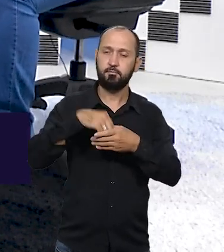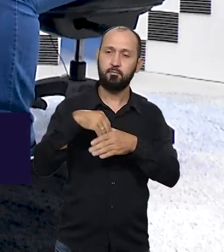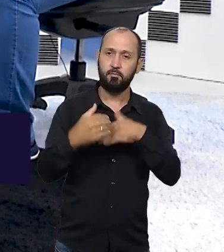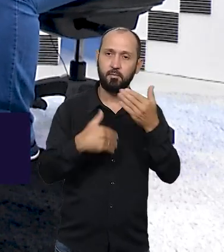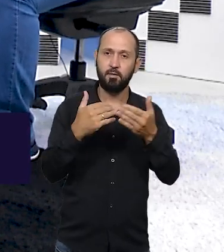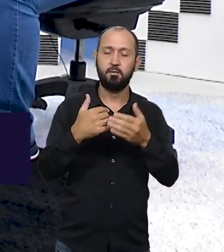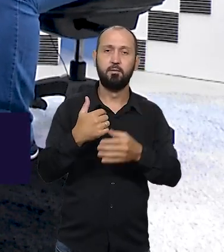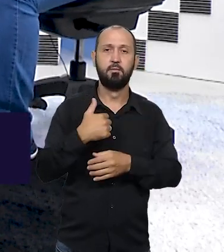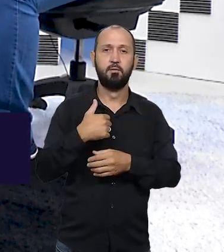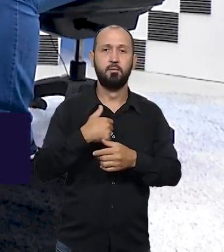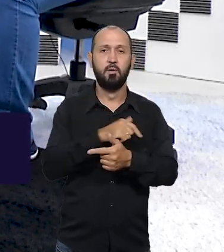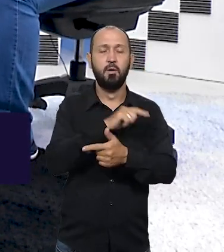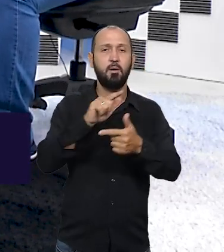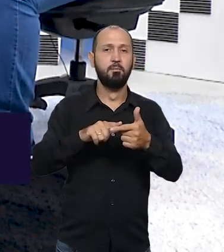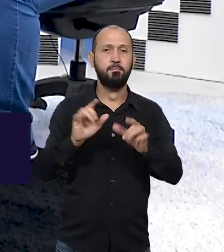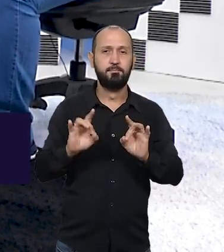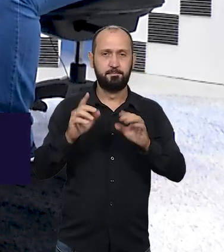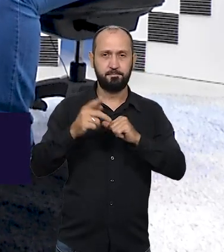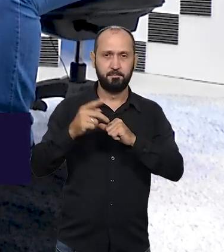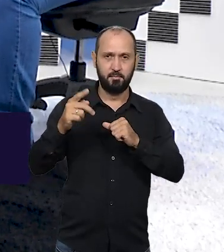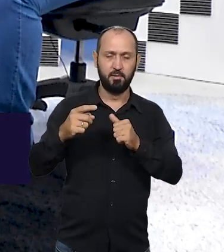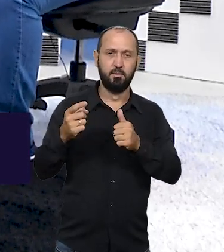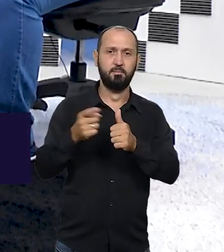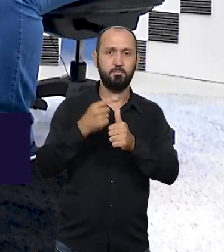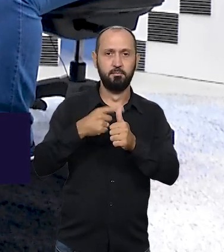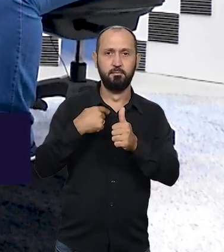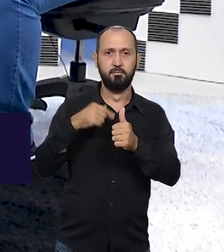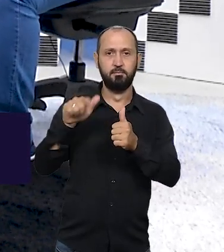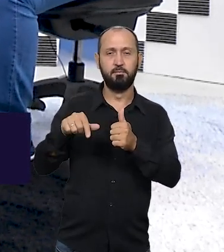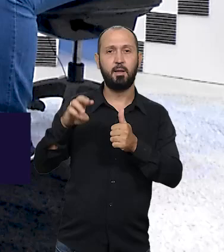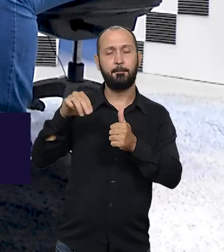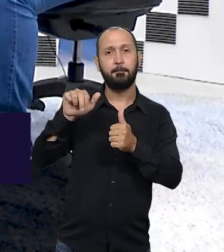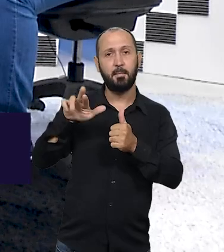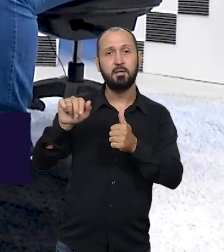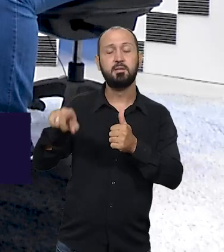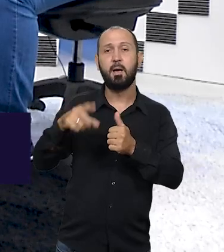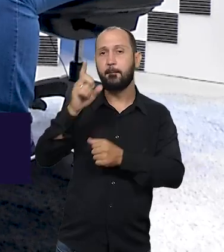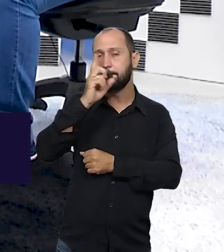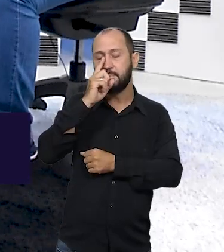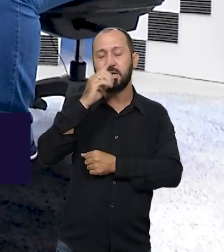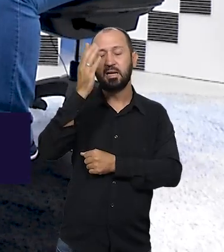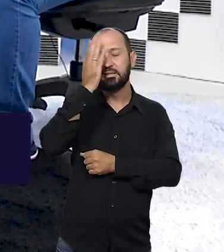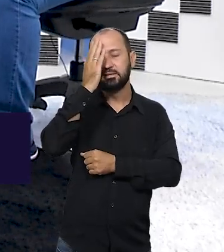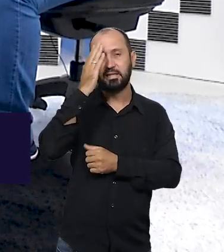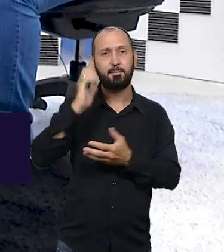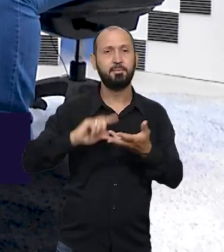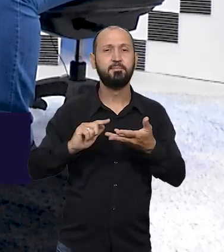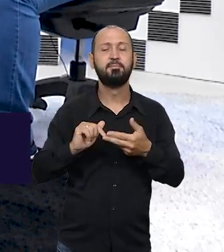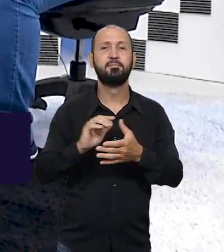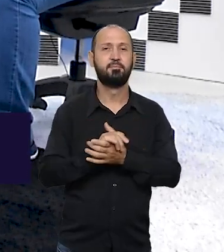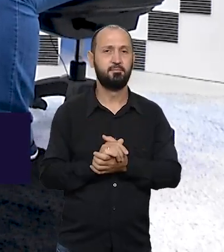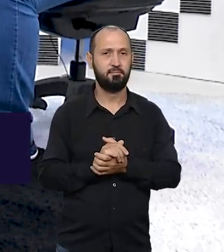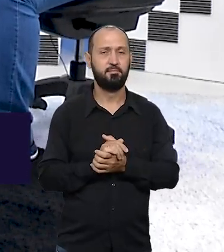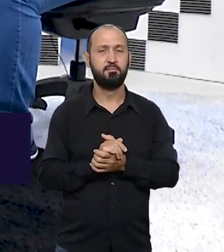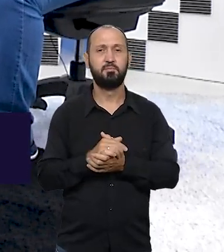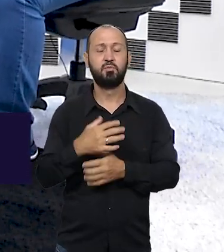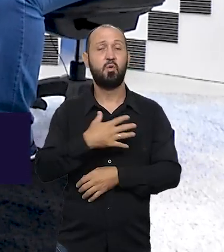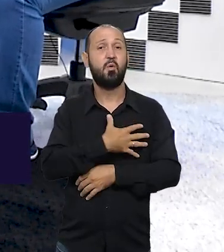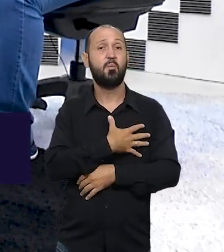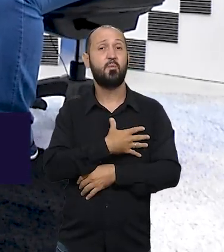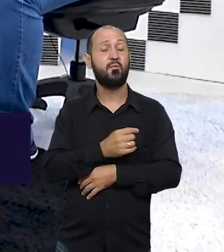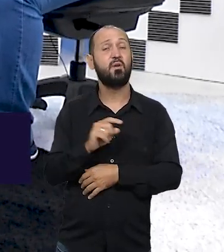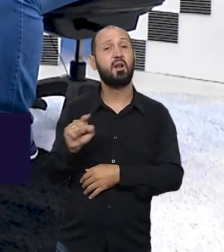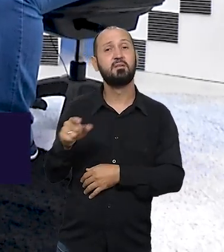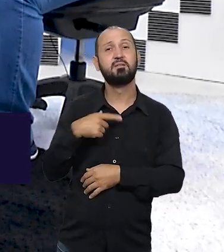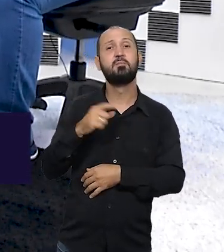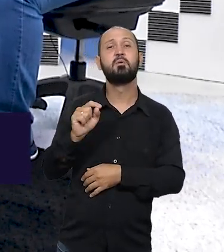primeira, com certeza, é a Márcia, que está lá em casa, é a mãe. Ele sabe a questão do meu filho, por exemplo, o que ele toma? Ele toma suco de amarelo.